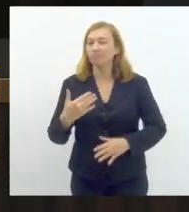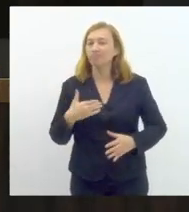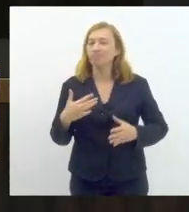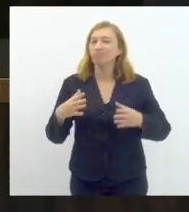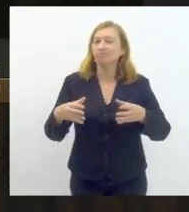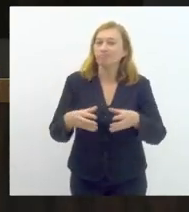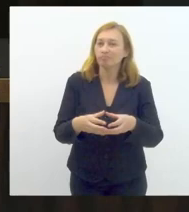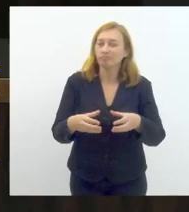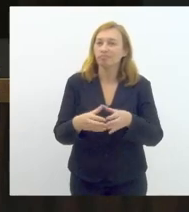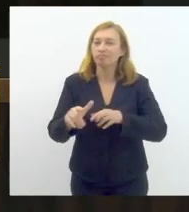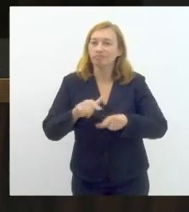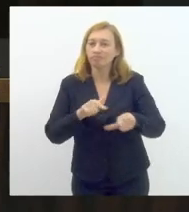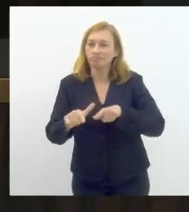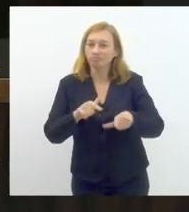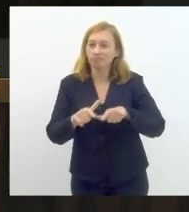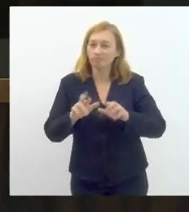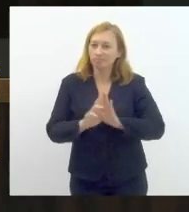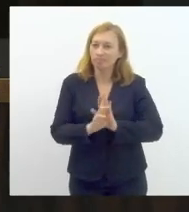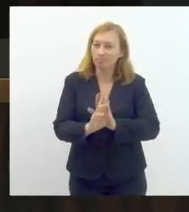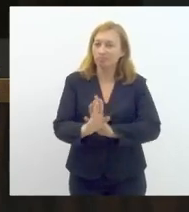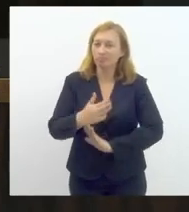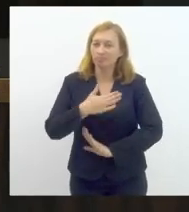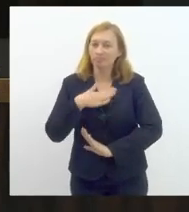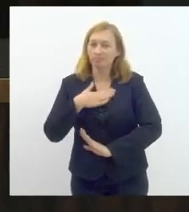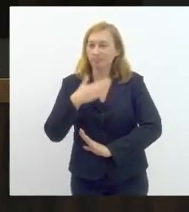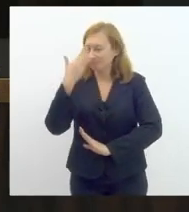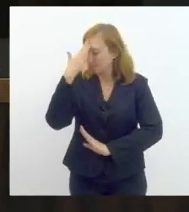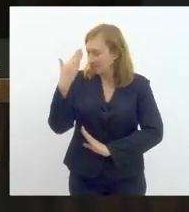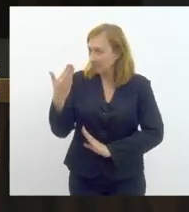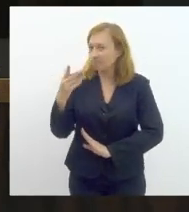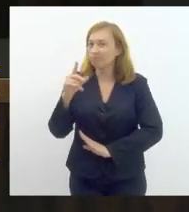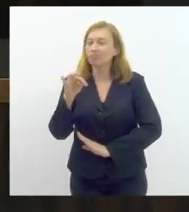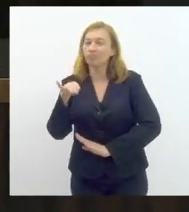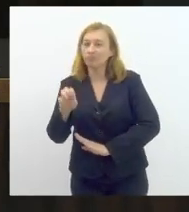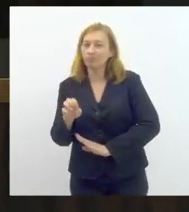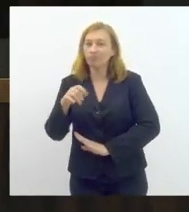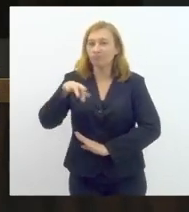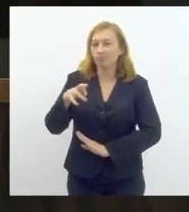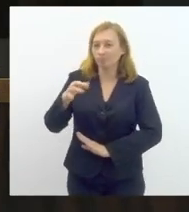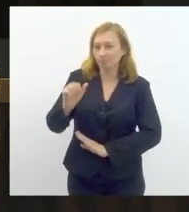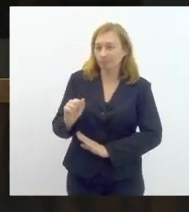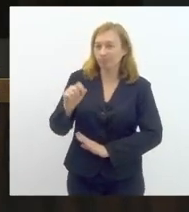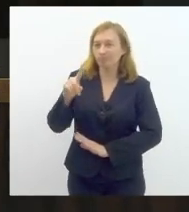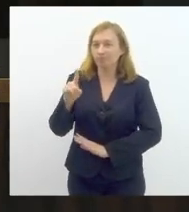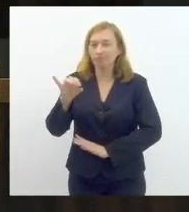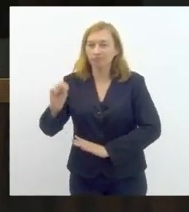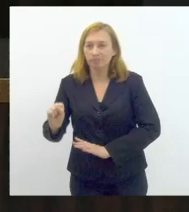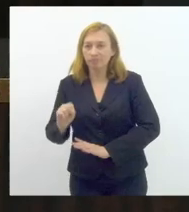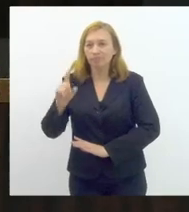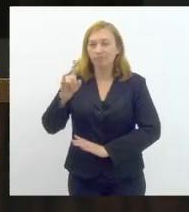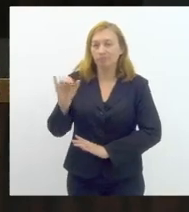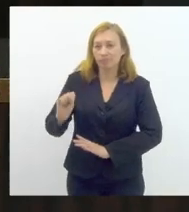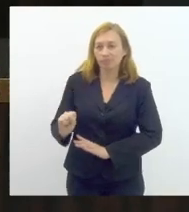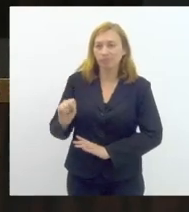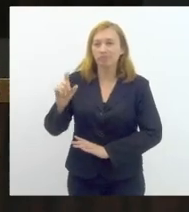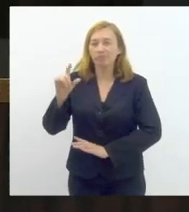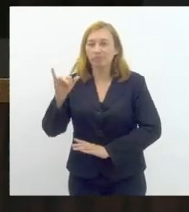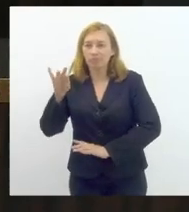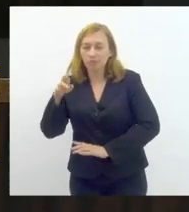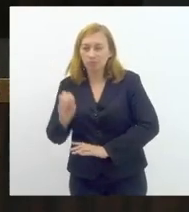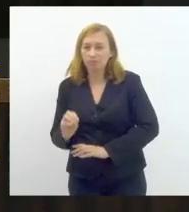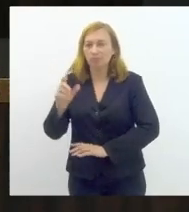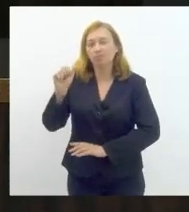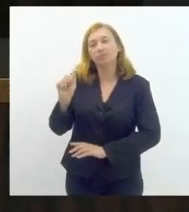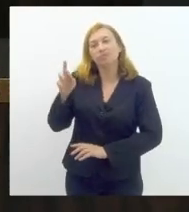equipe, que antes de mais nada me representa. Então, agradeço Felipe, Maiara, Daísis, Elias, Antônio,